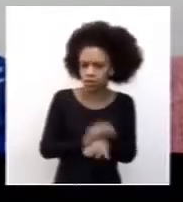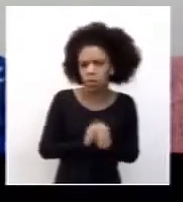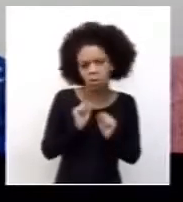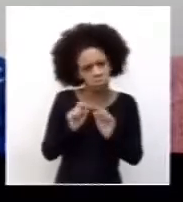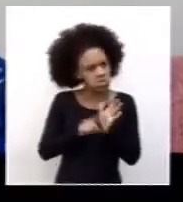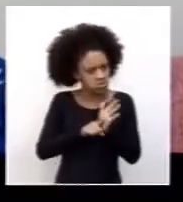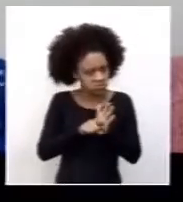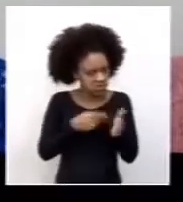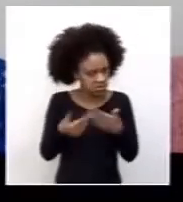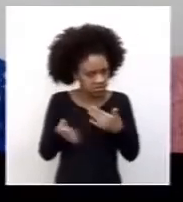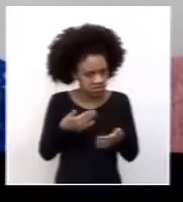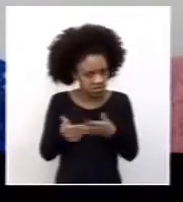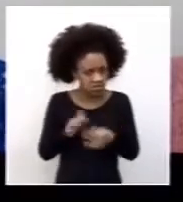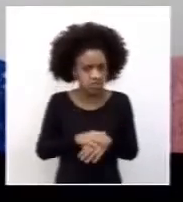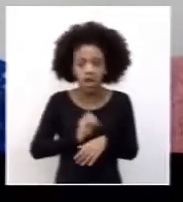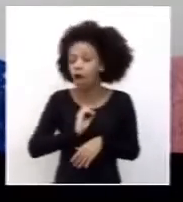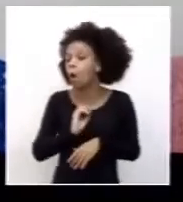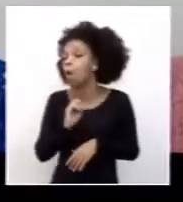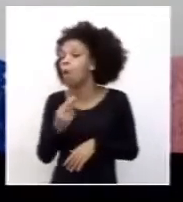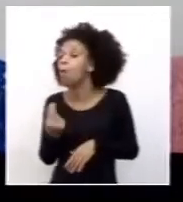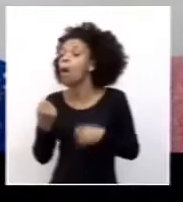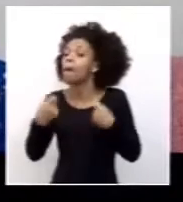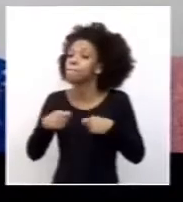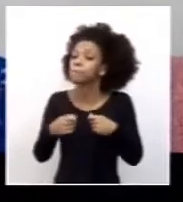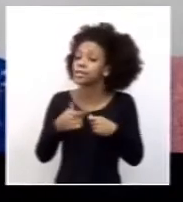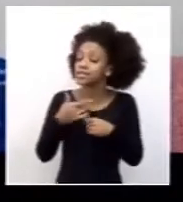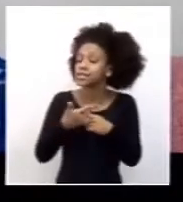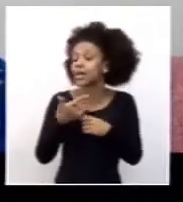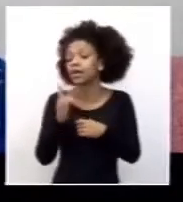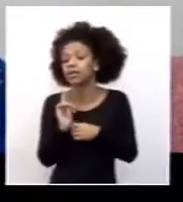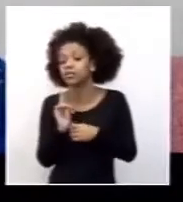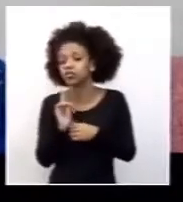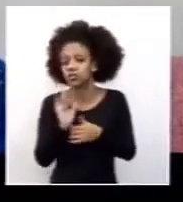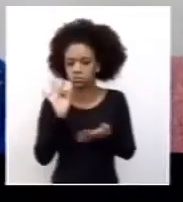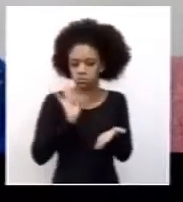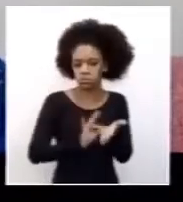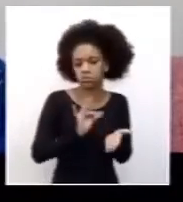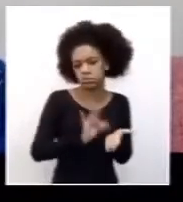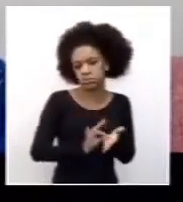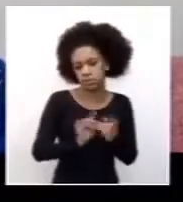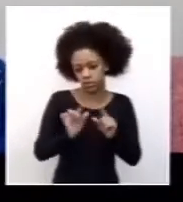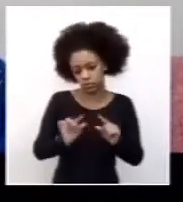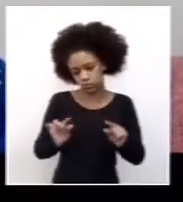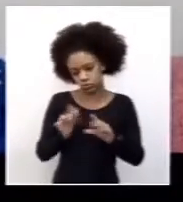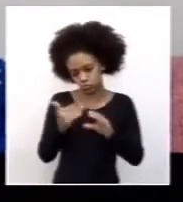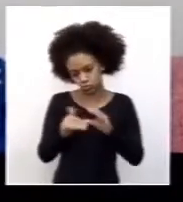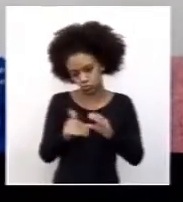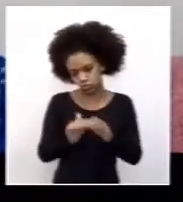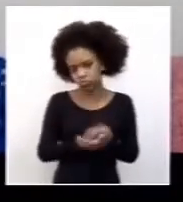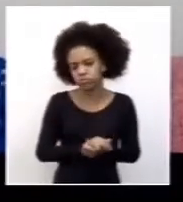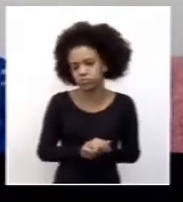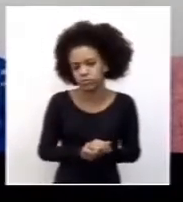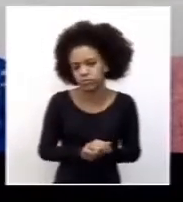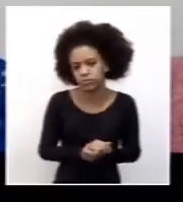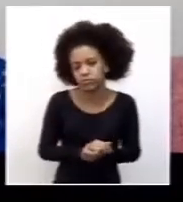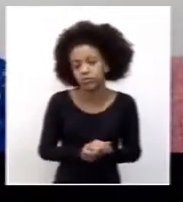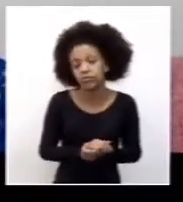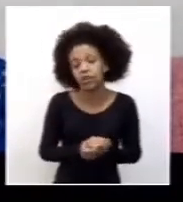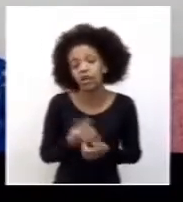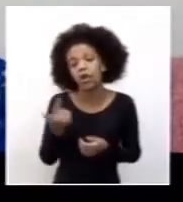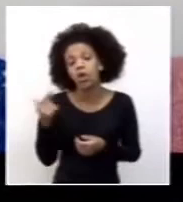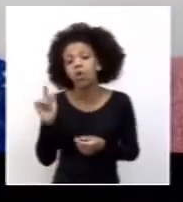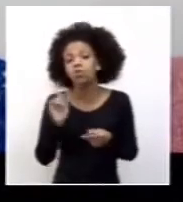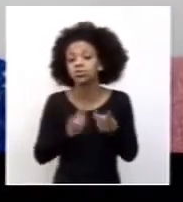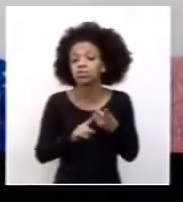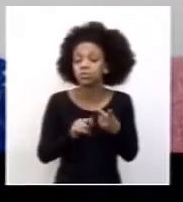pesquisar qualquer coisa ou ele precisa se certificar antes de inserir algum link naquele ambiente? Outro exemplo que a gente